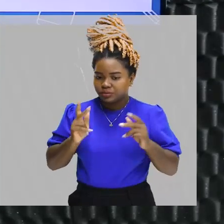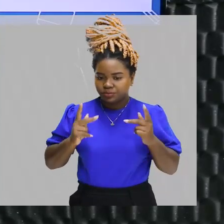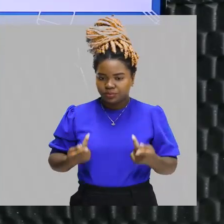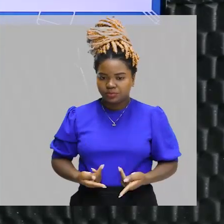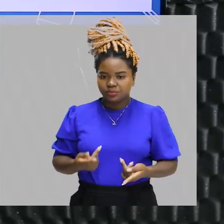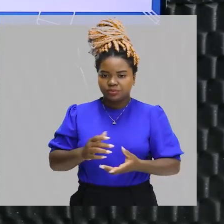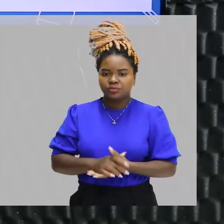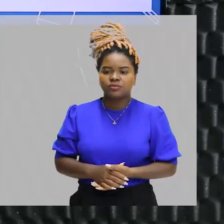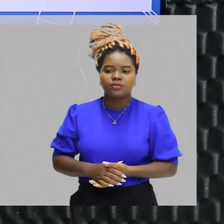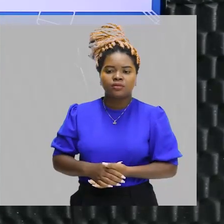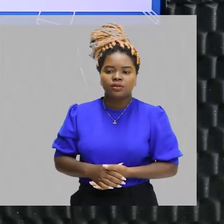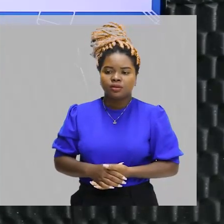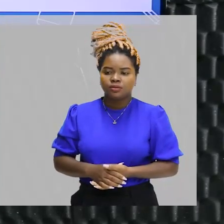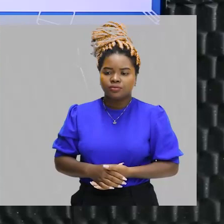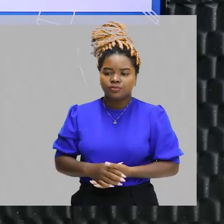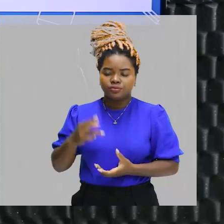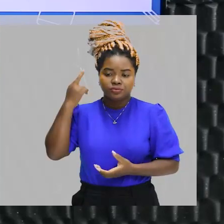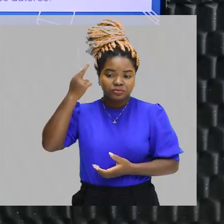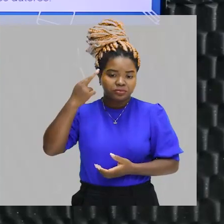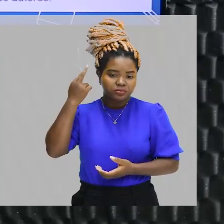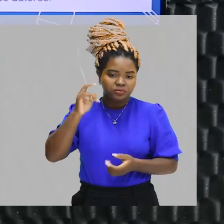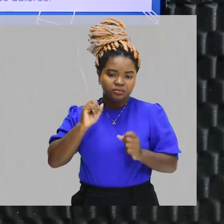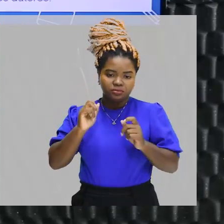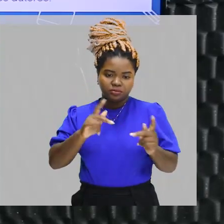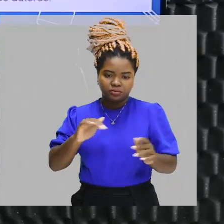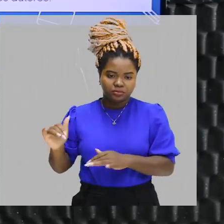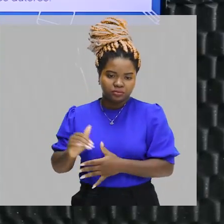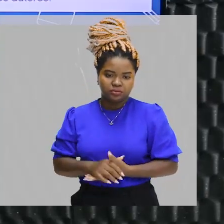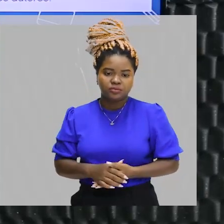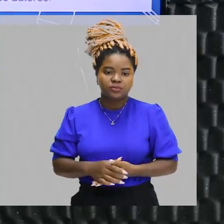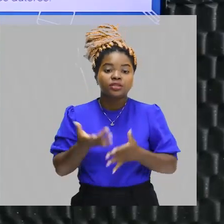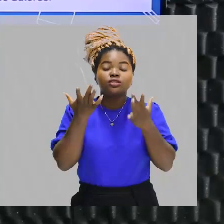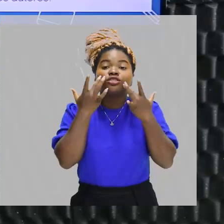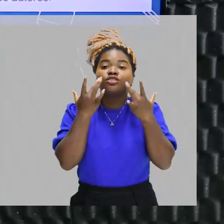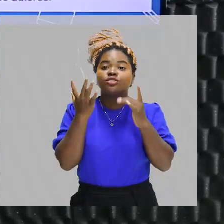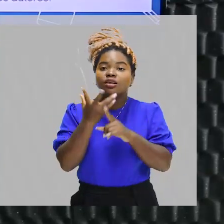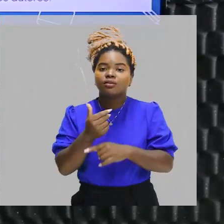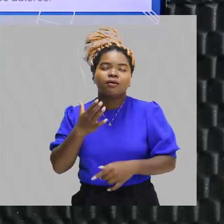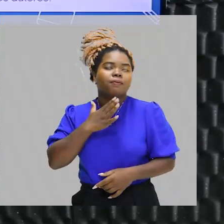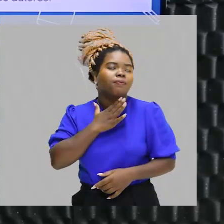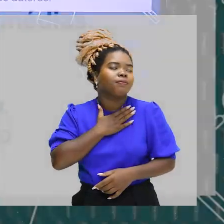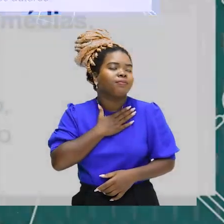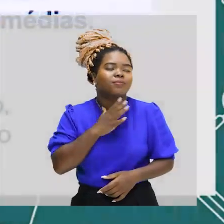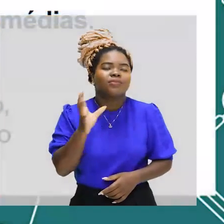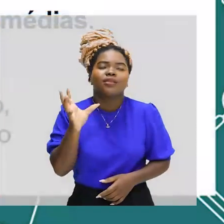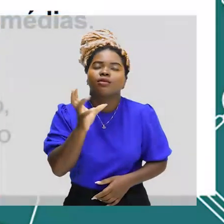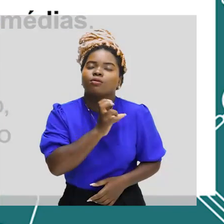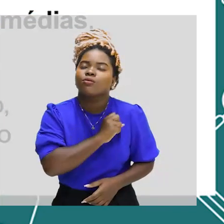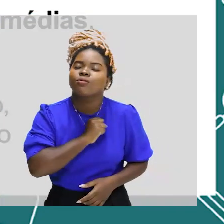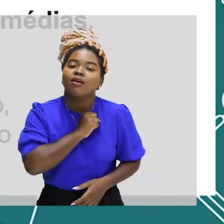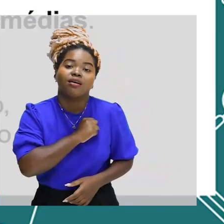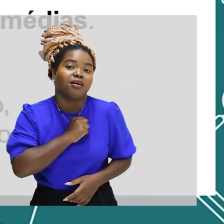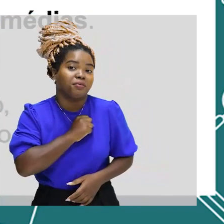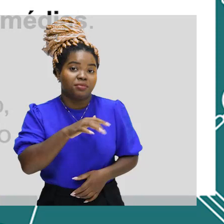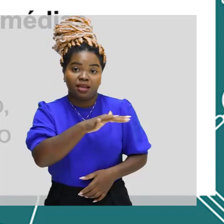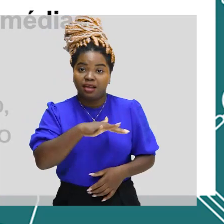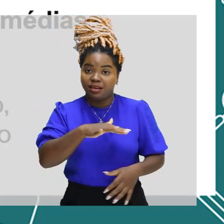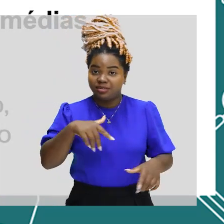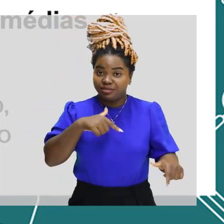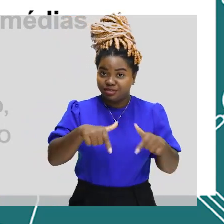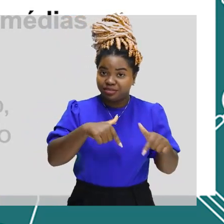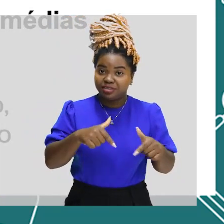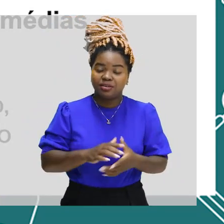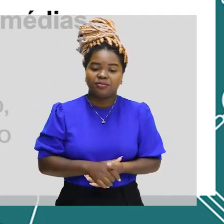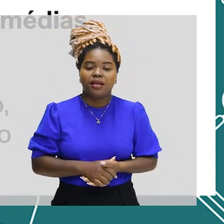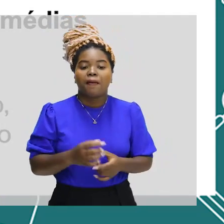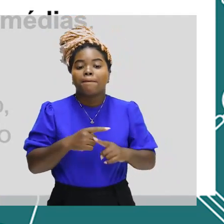e por que essa afetividade é tão grande. Fica a pensar aí. Teatro, minha paixão, né, uma das minhas paixões, minha área de trabalho, já falamos várias